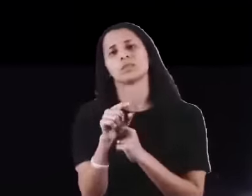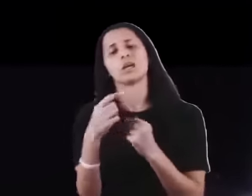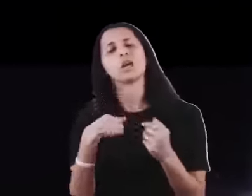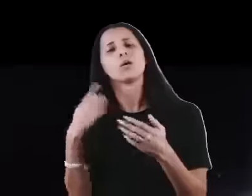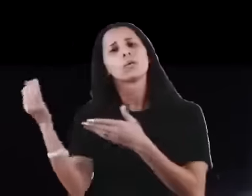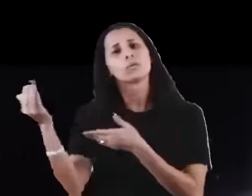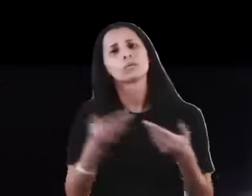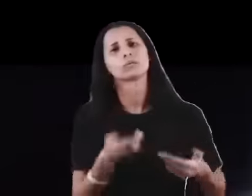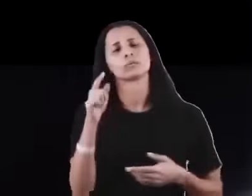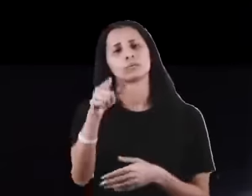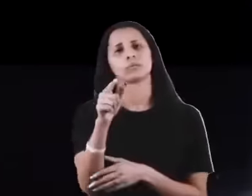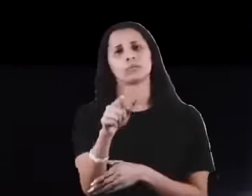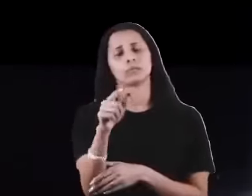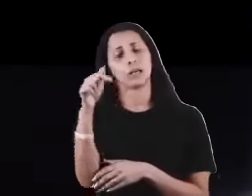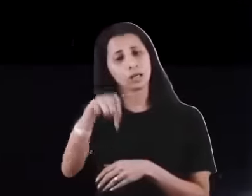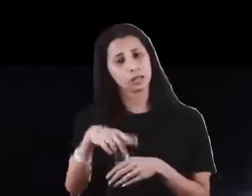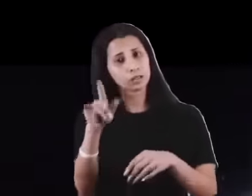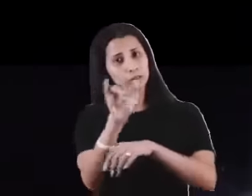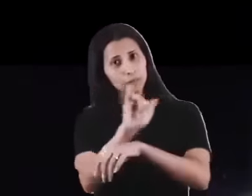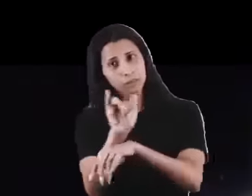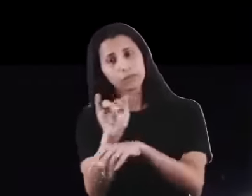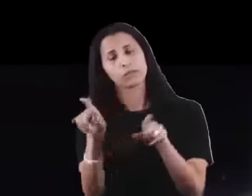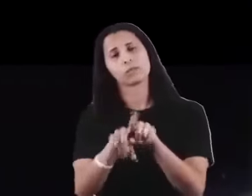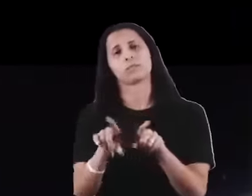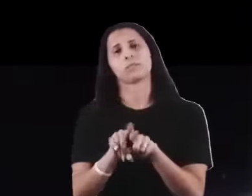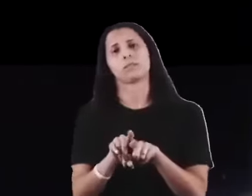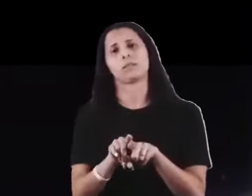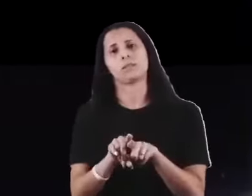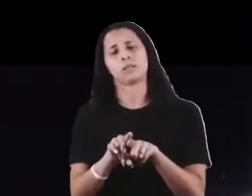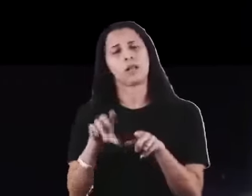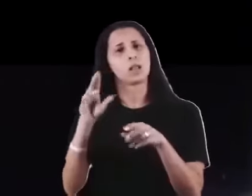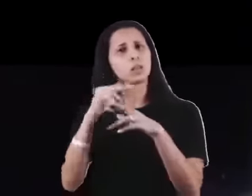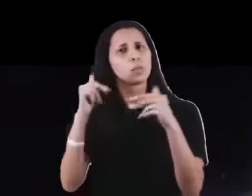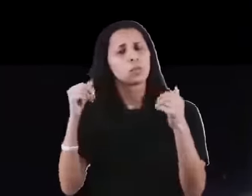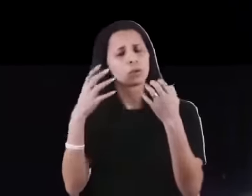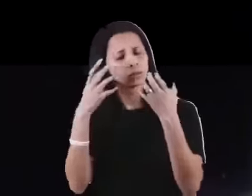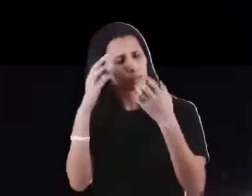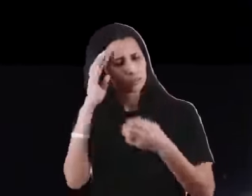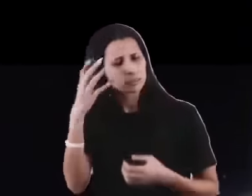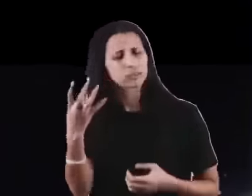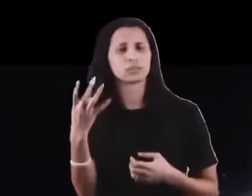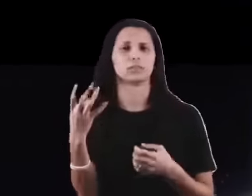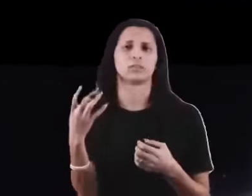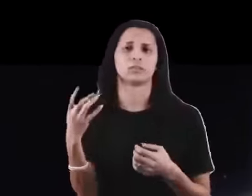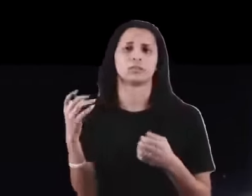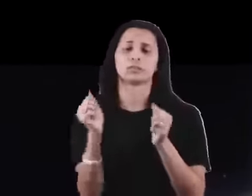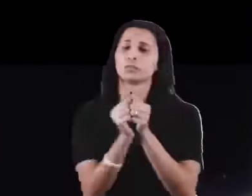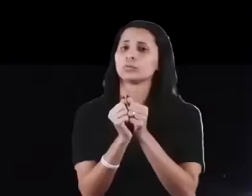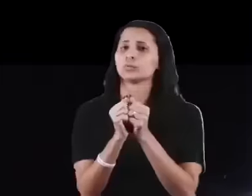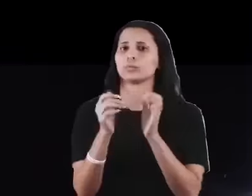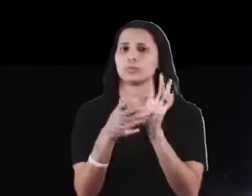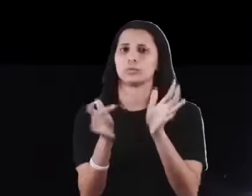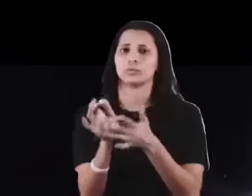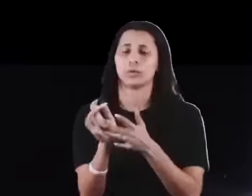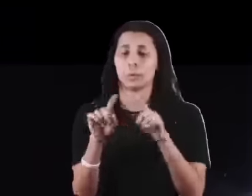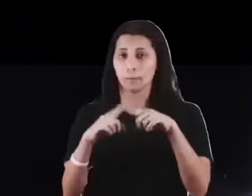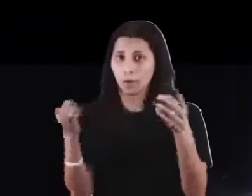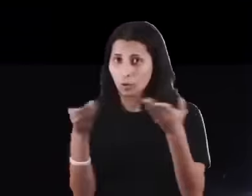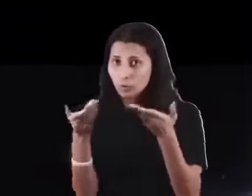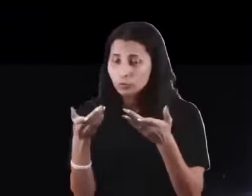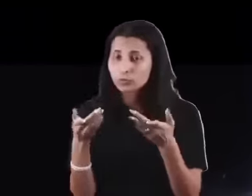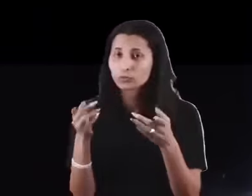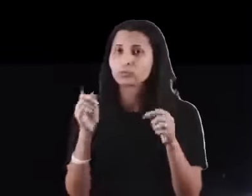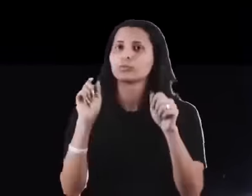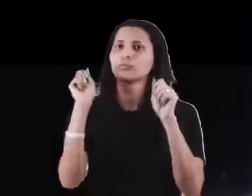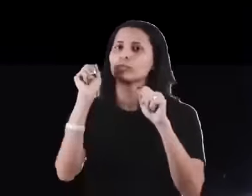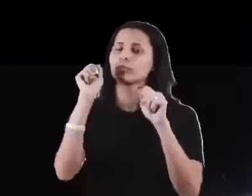esse convite para você que está aqui para você que está me assistindo que nunca tomou sua decisão ao lado de Jesus mas que hoje vai fazer isso